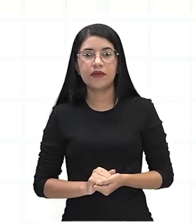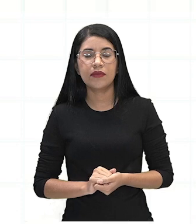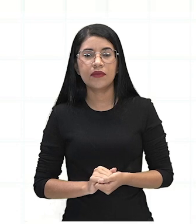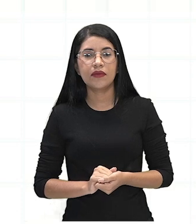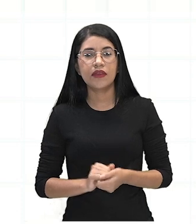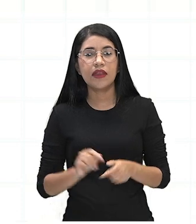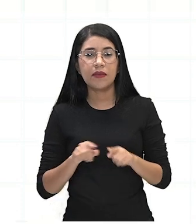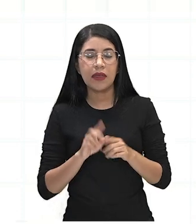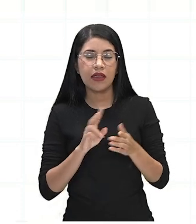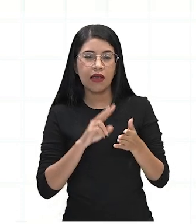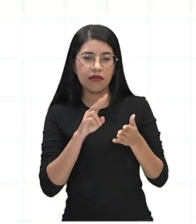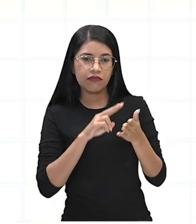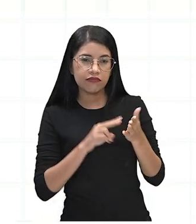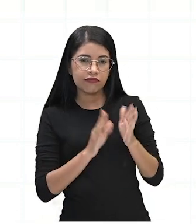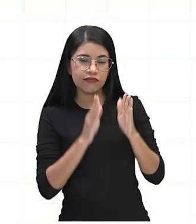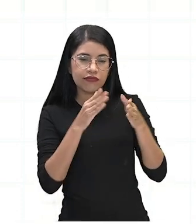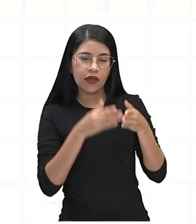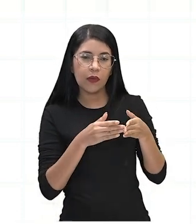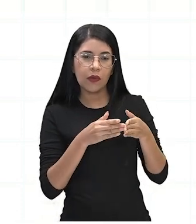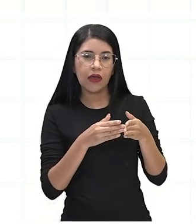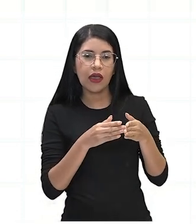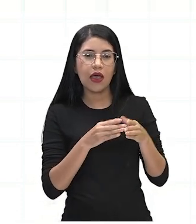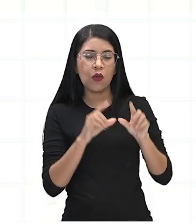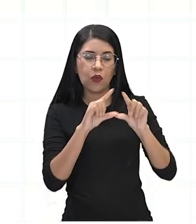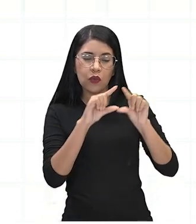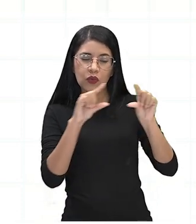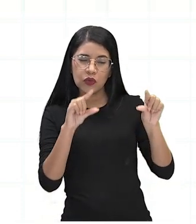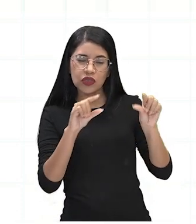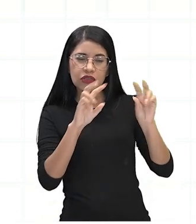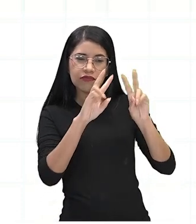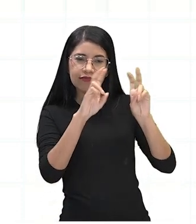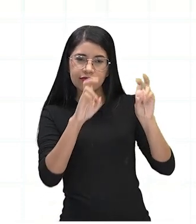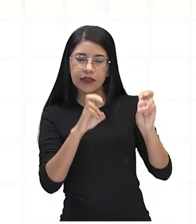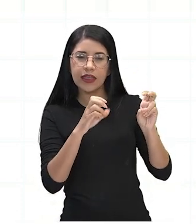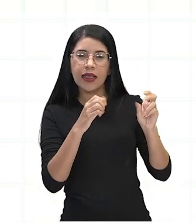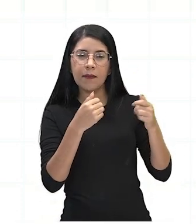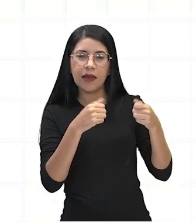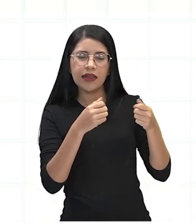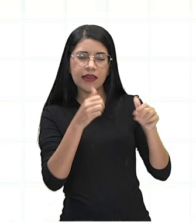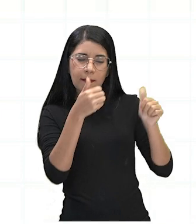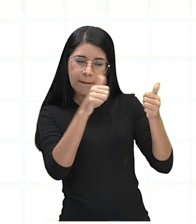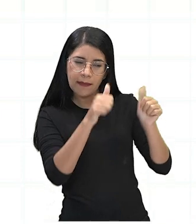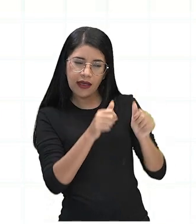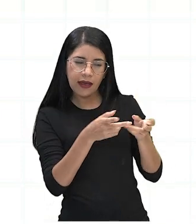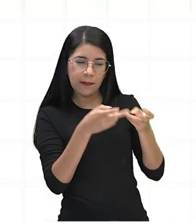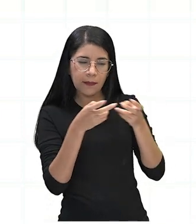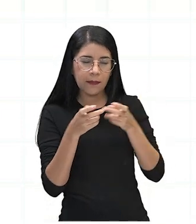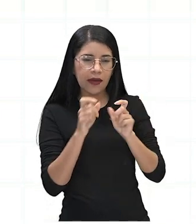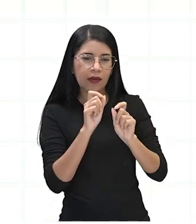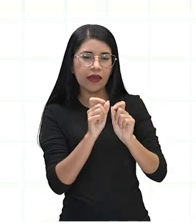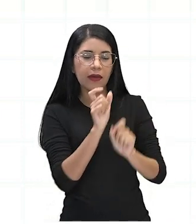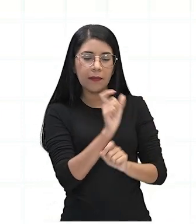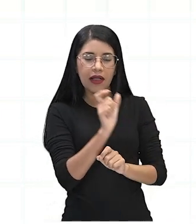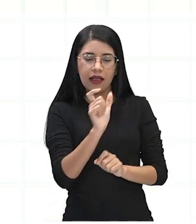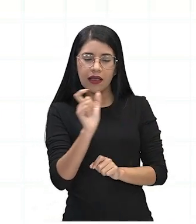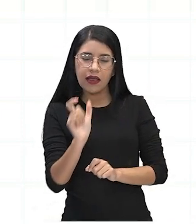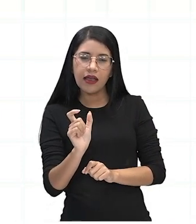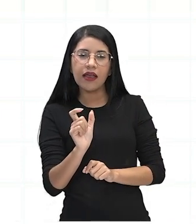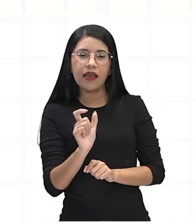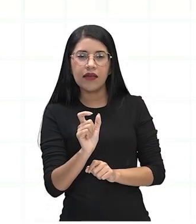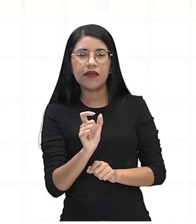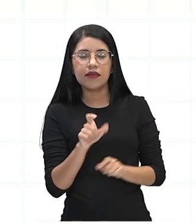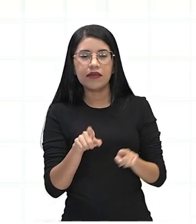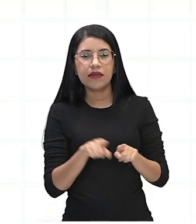específica, analisem os títulos, não esqueçam dos títulos, imagens, palavras